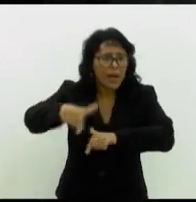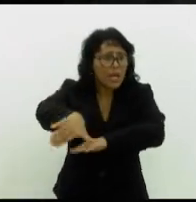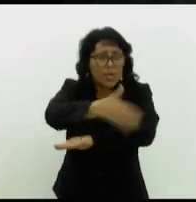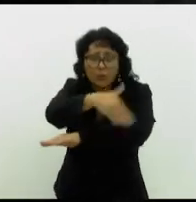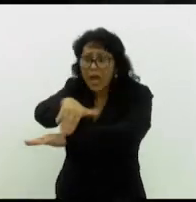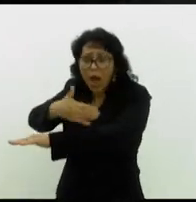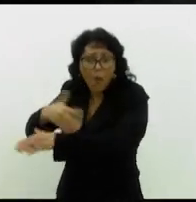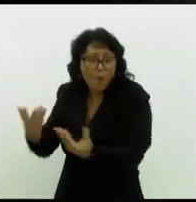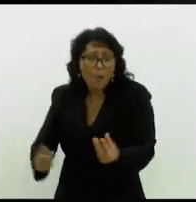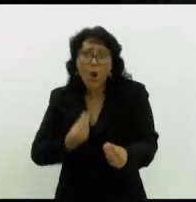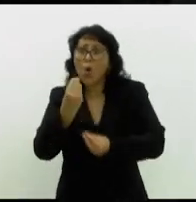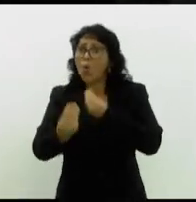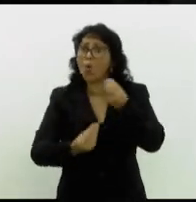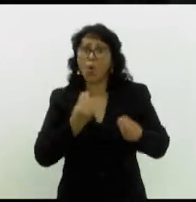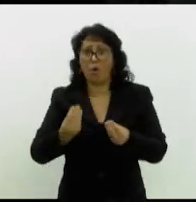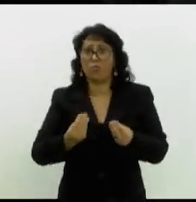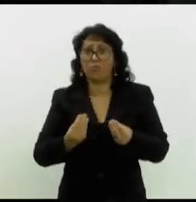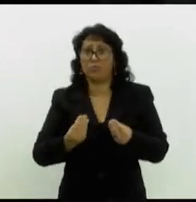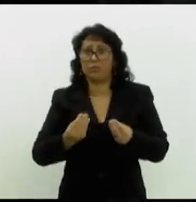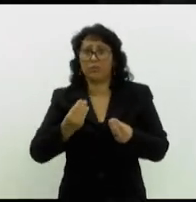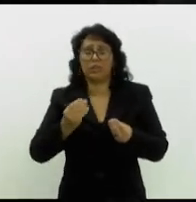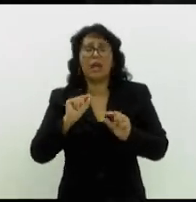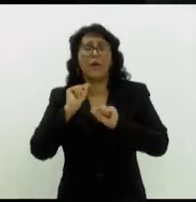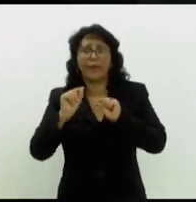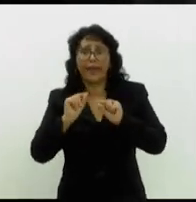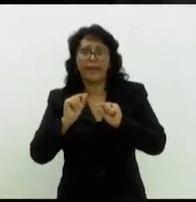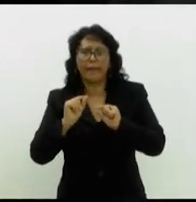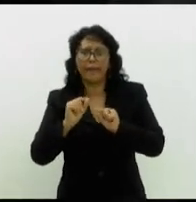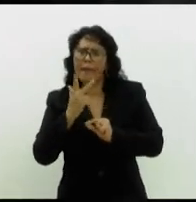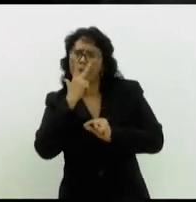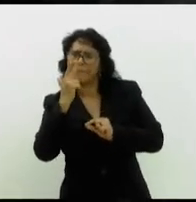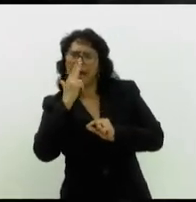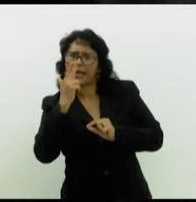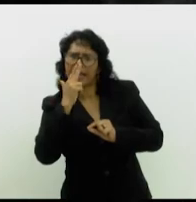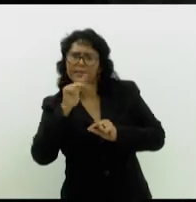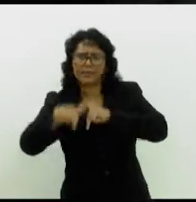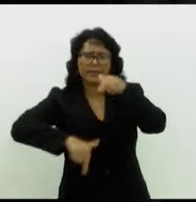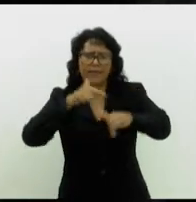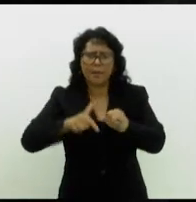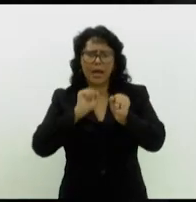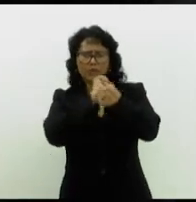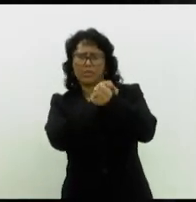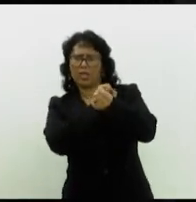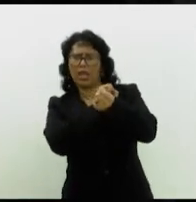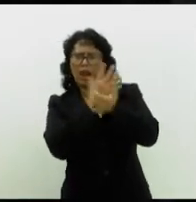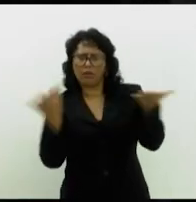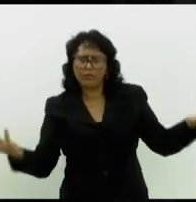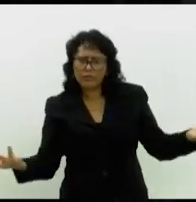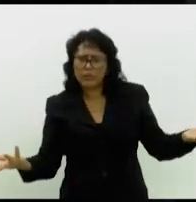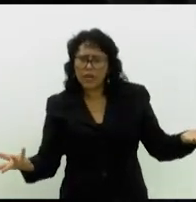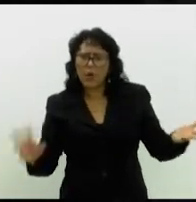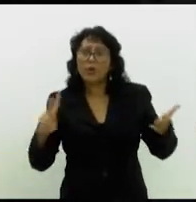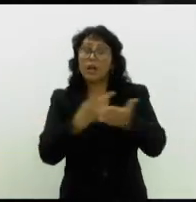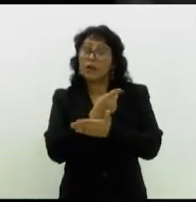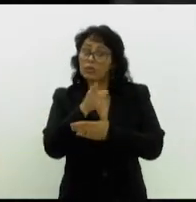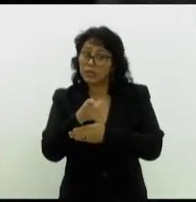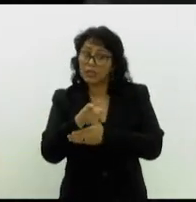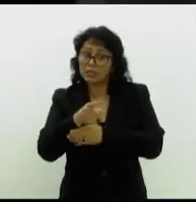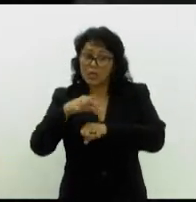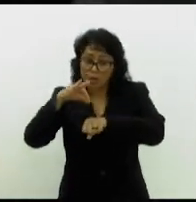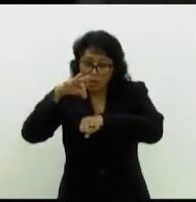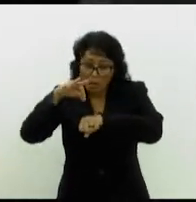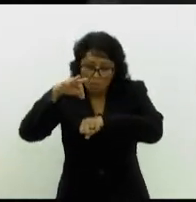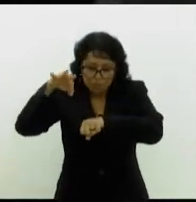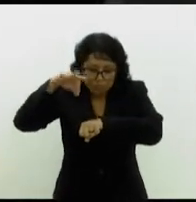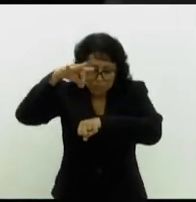mas arrancam o couro fora Qual é a conclusão mais mosquito para picar o pessoal para pegar Dengue